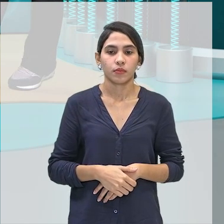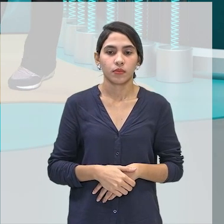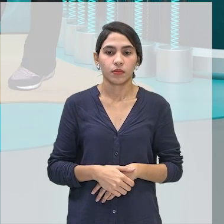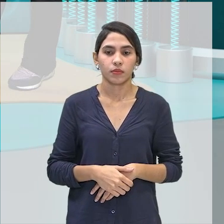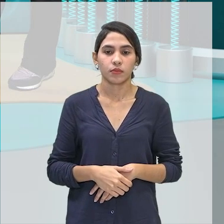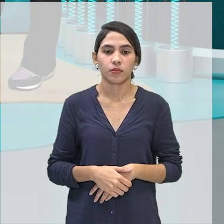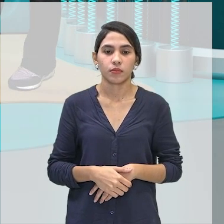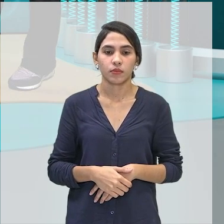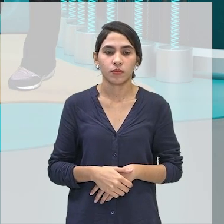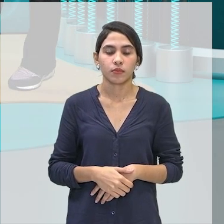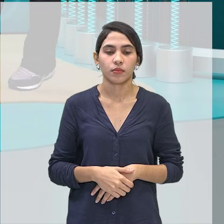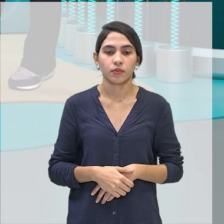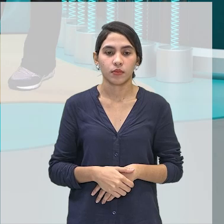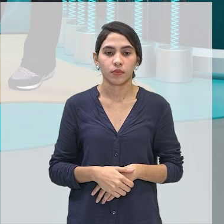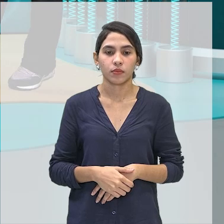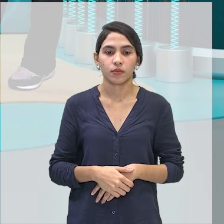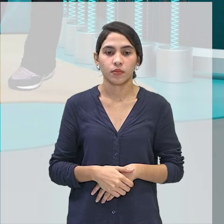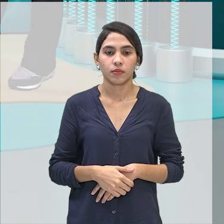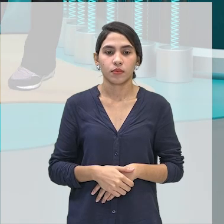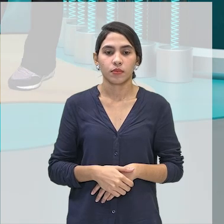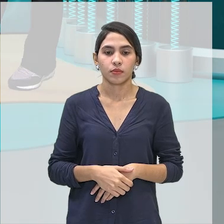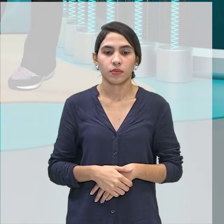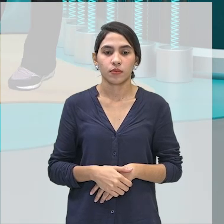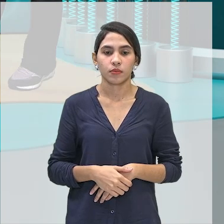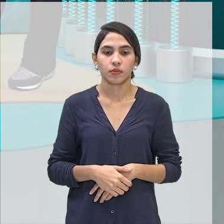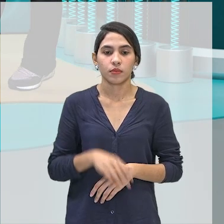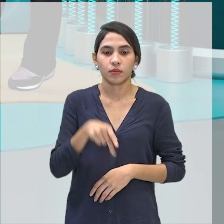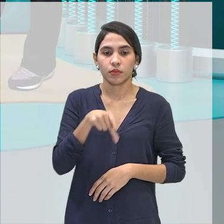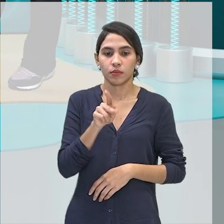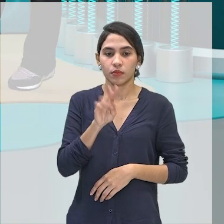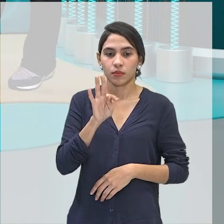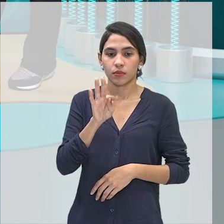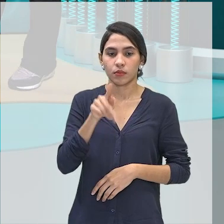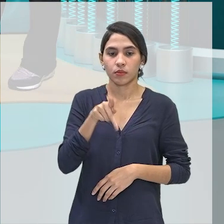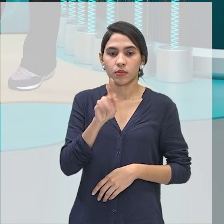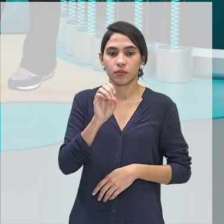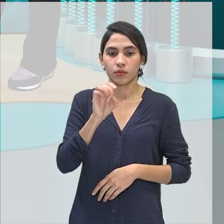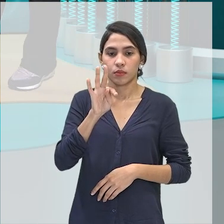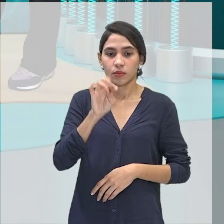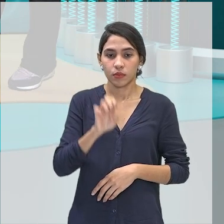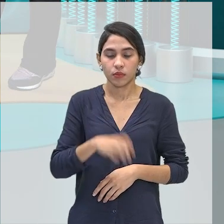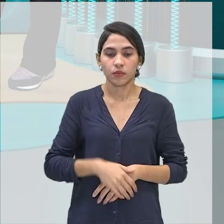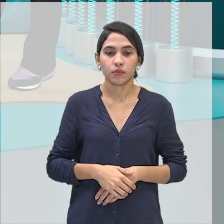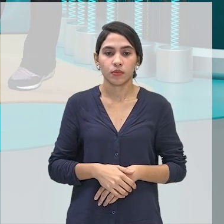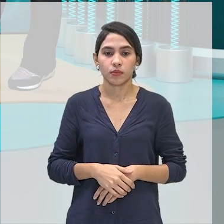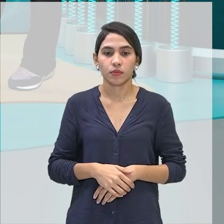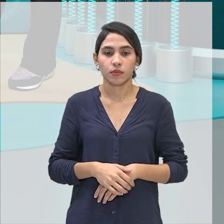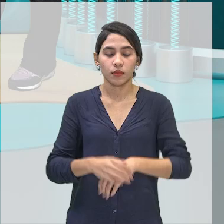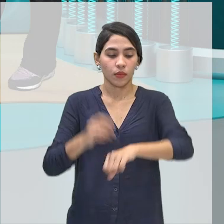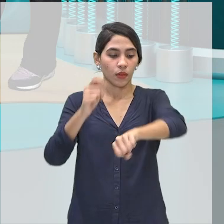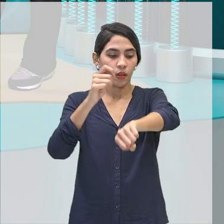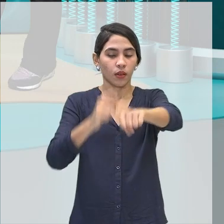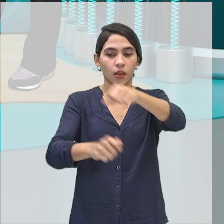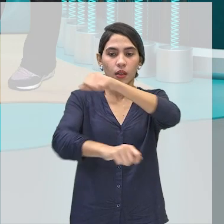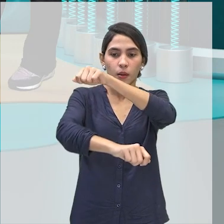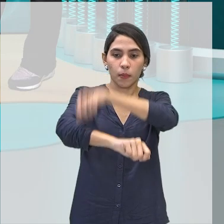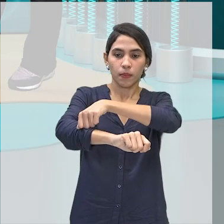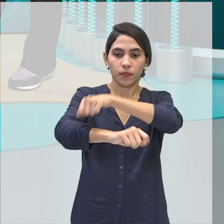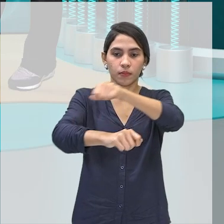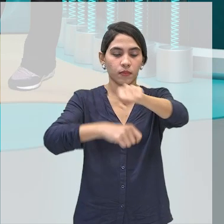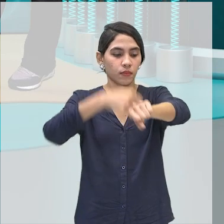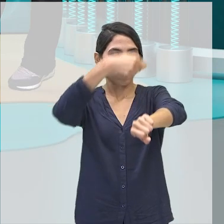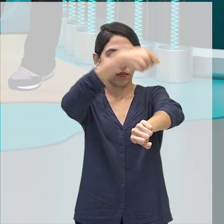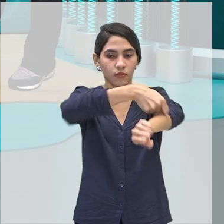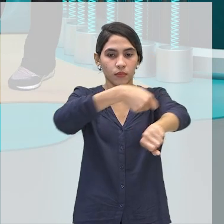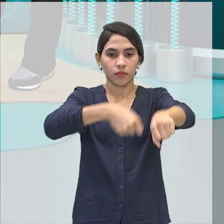nós temos, além do Men, do Tsuki, nós temos o Kote, que são os golpes feitos no